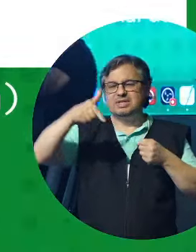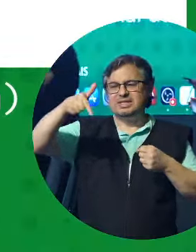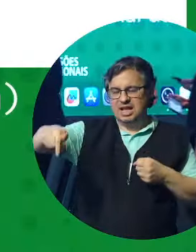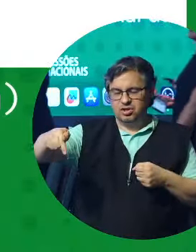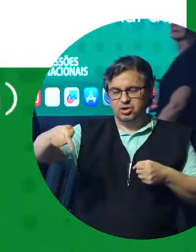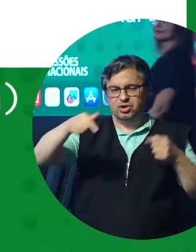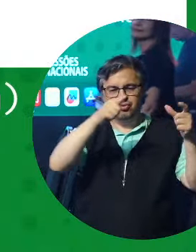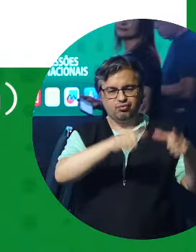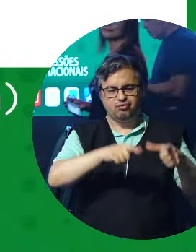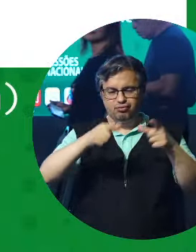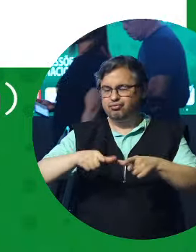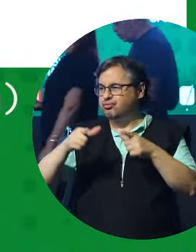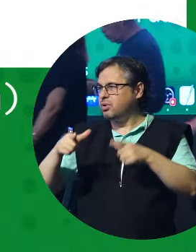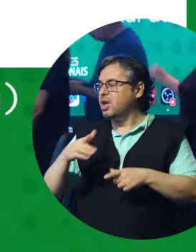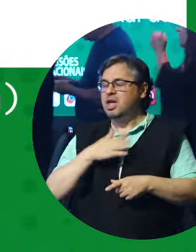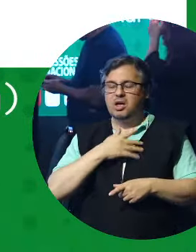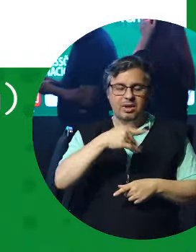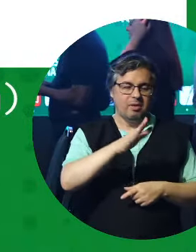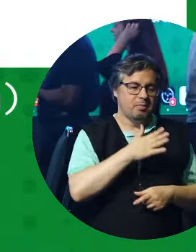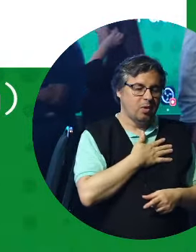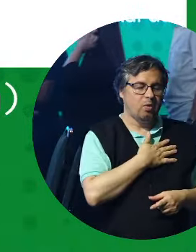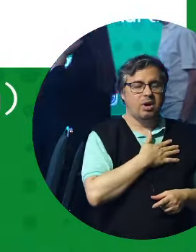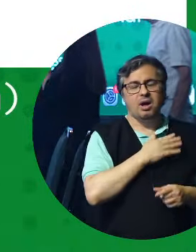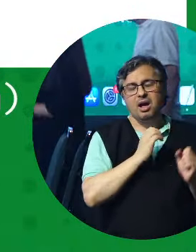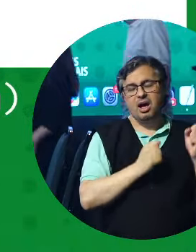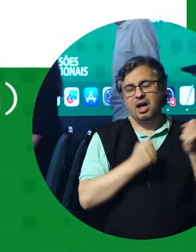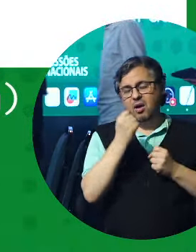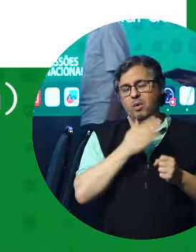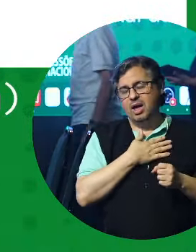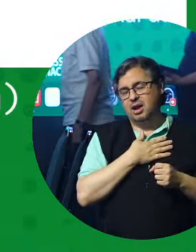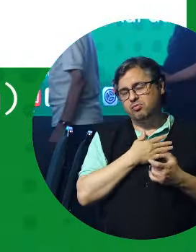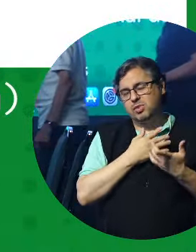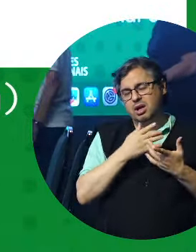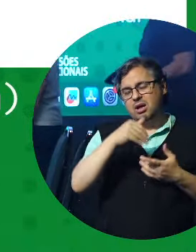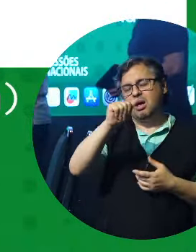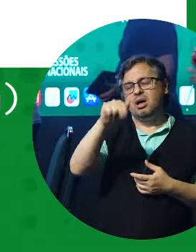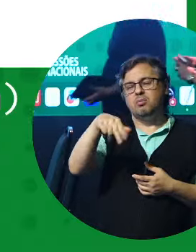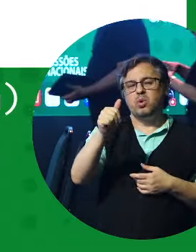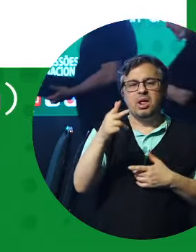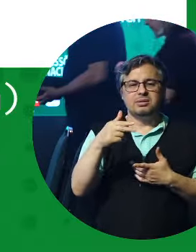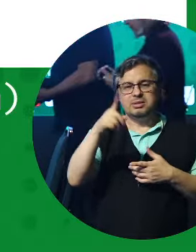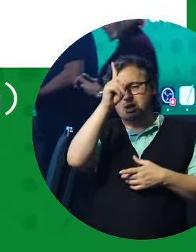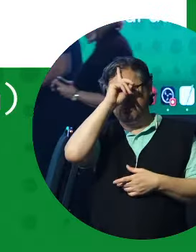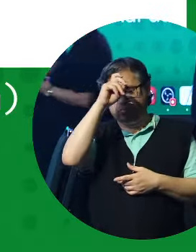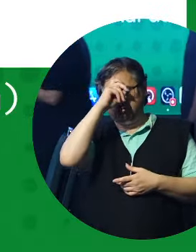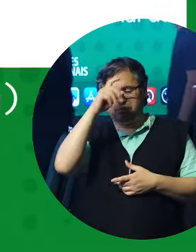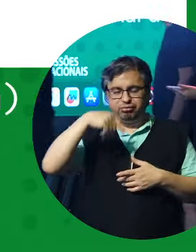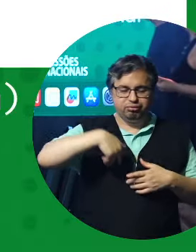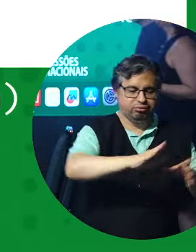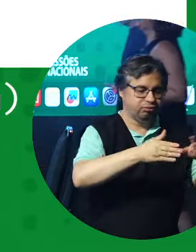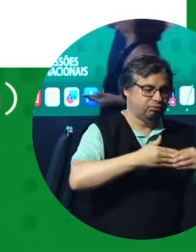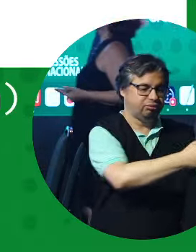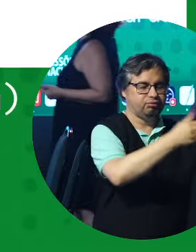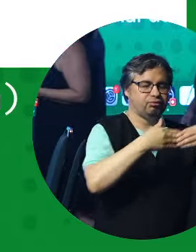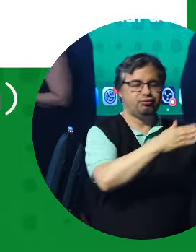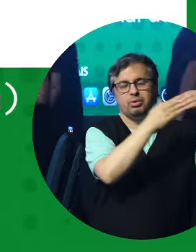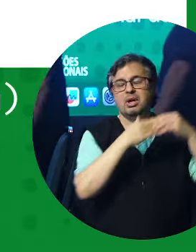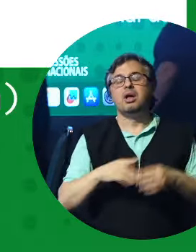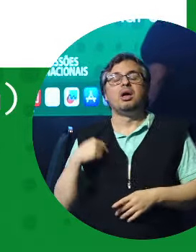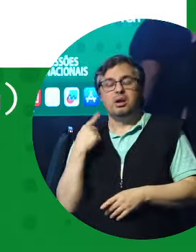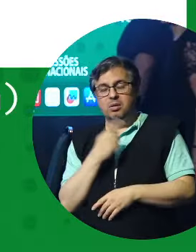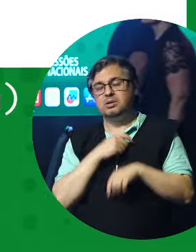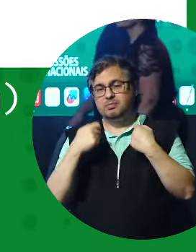vila, o meu carro é que... E era ambulância lá, levava, trazia. E agora eu já não estou na vila. Então nós precisamos